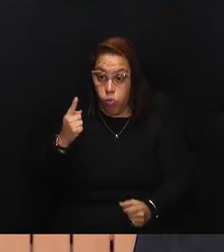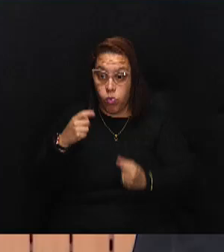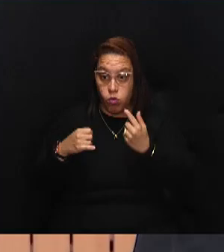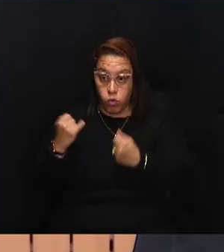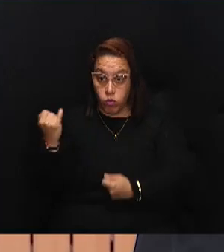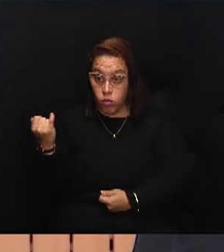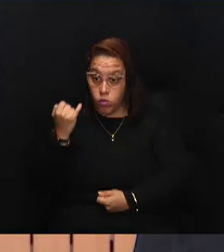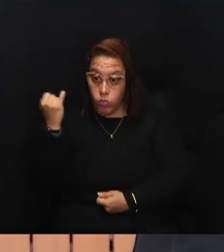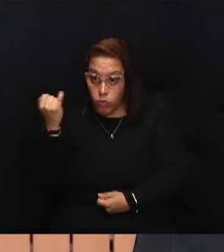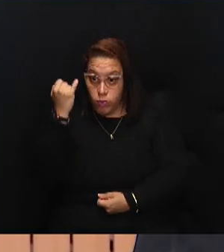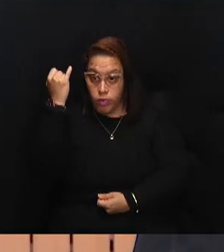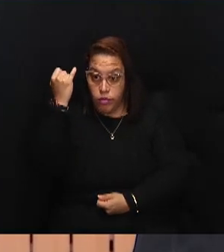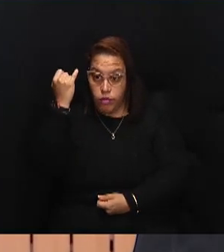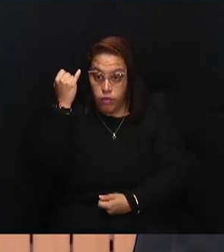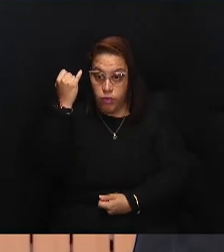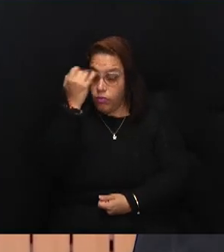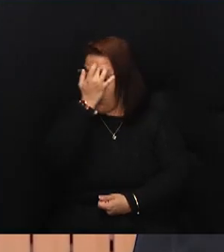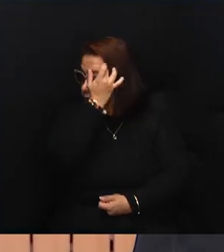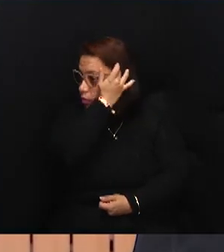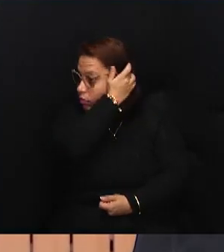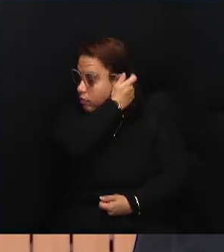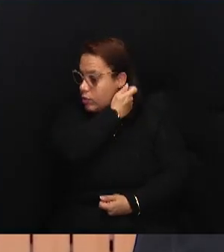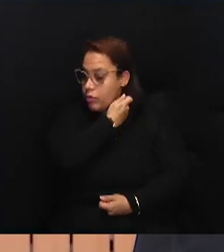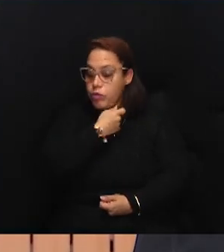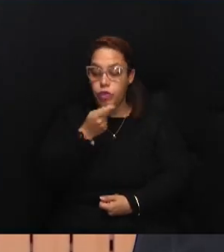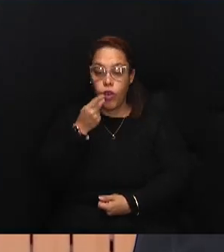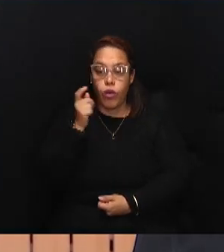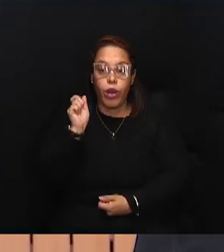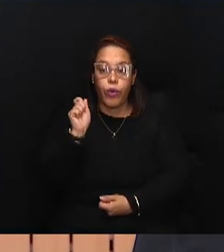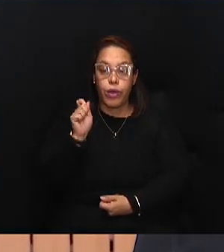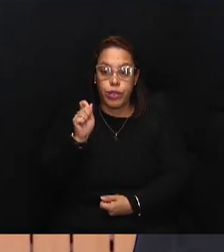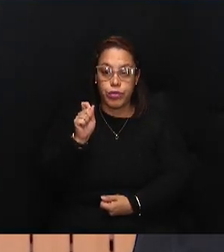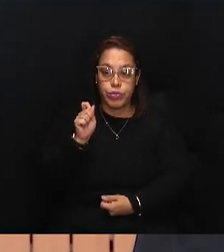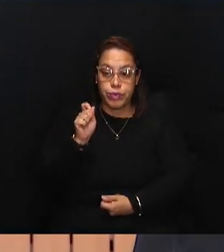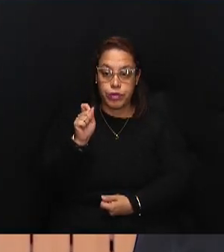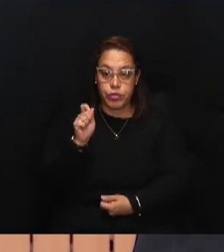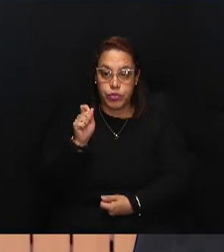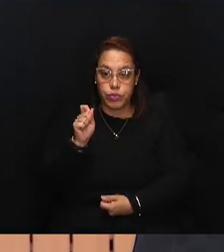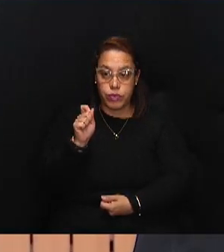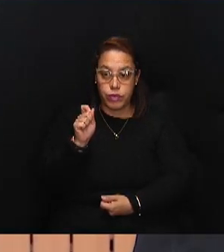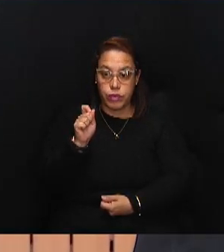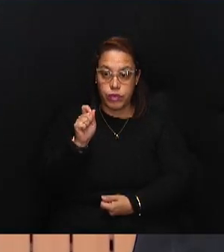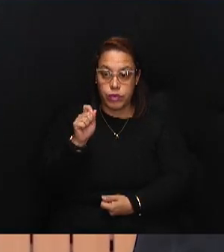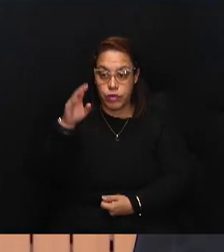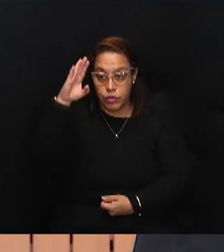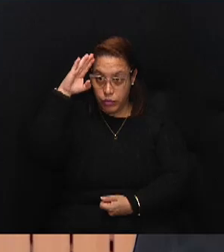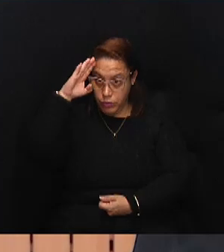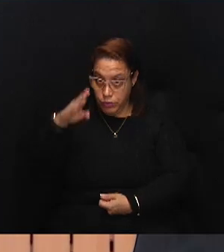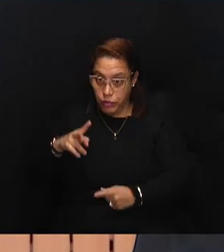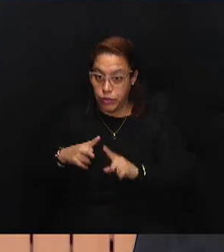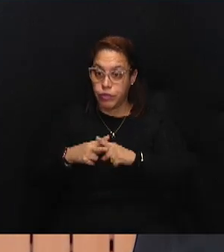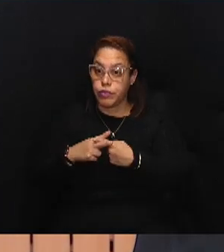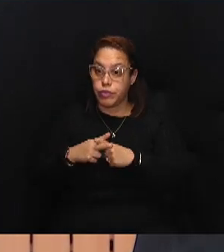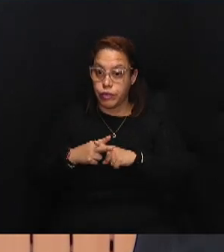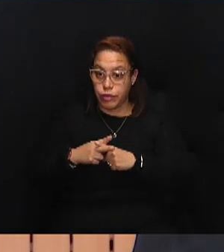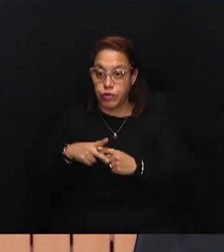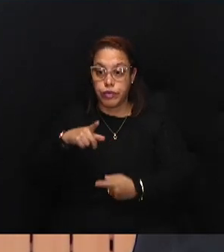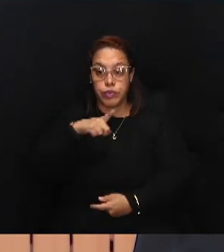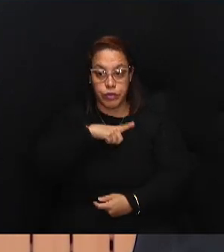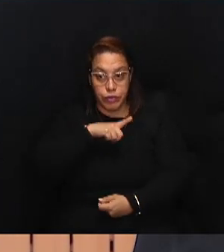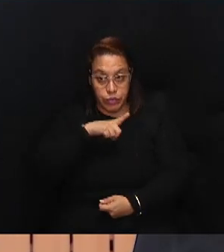importante que vale ressaltar aqui é que a principal ferramenta que nós temos